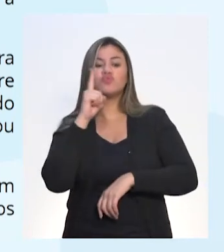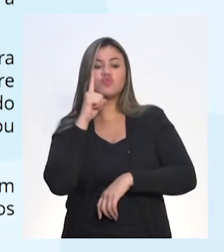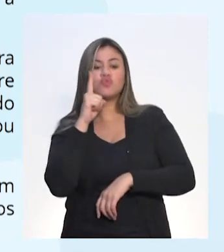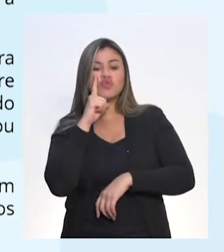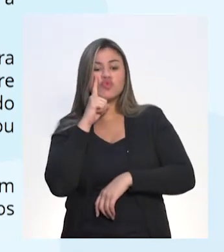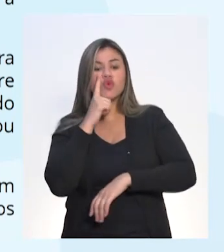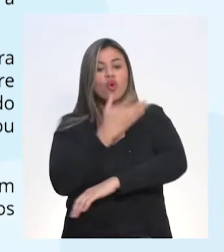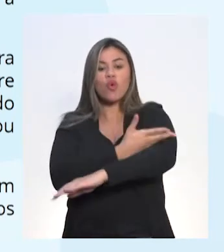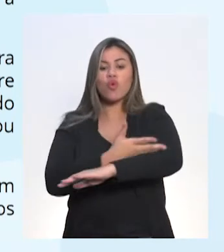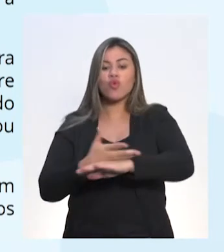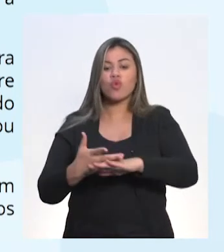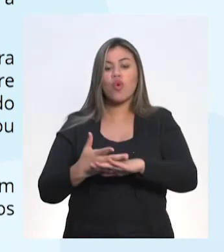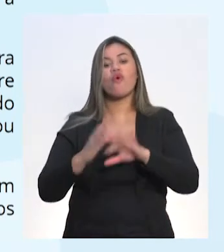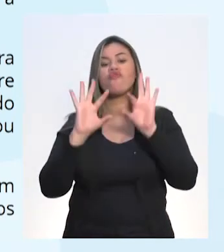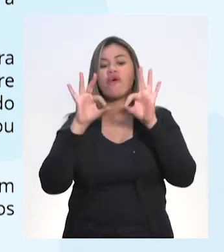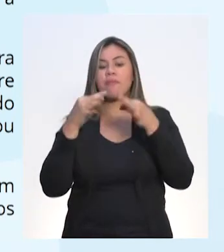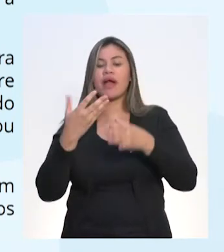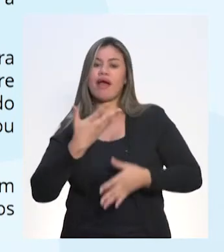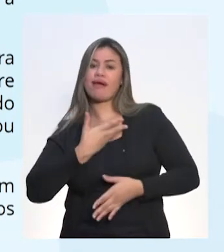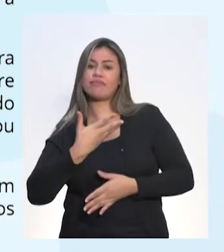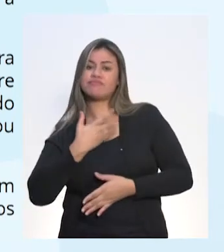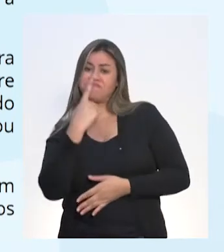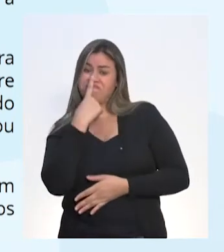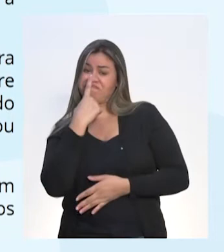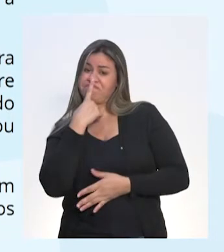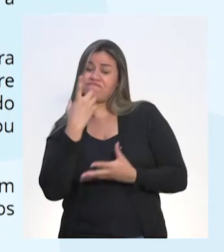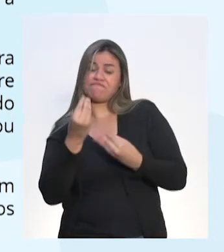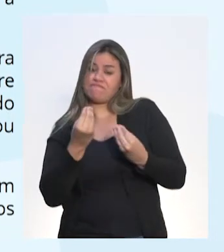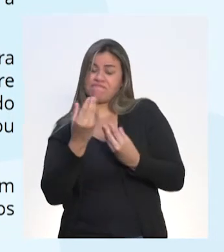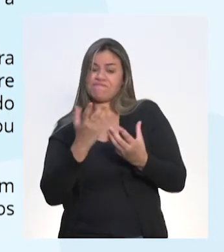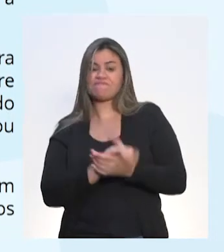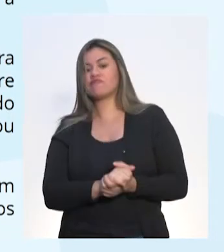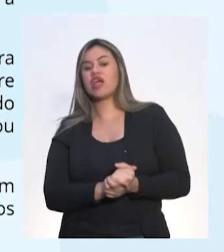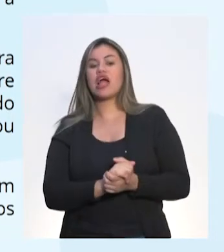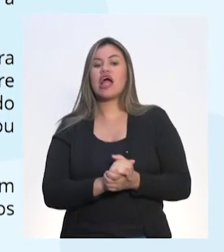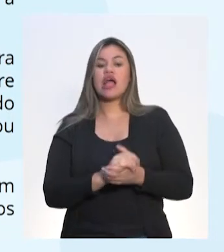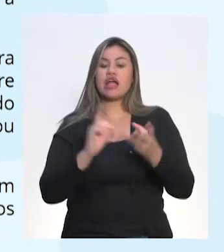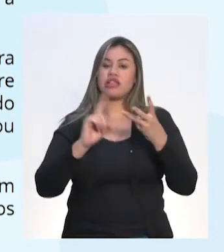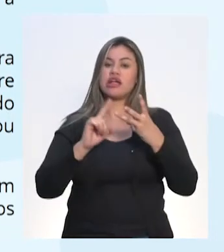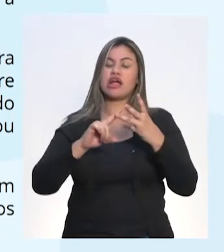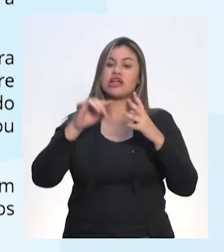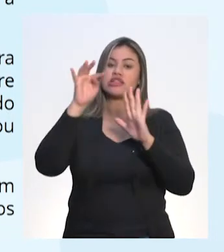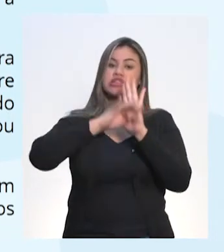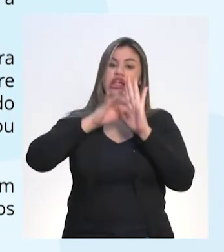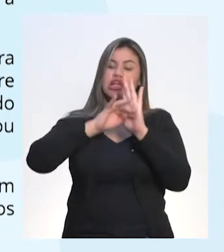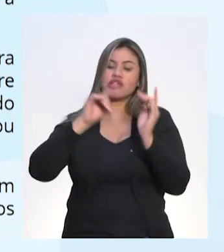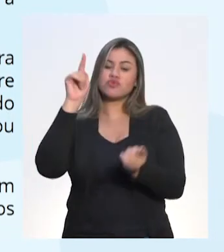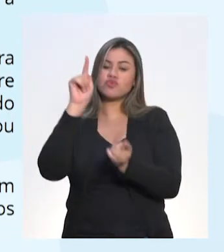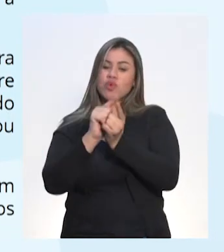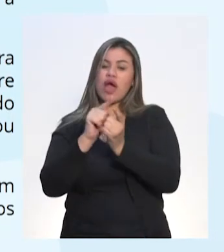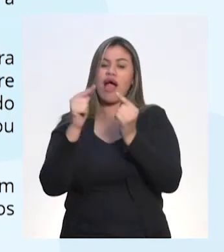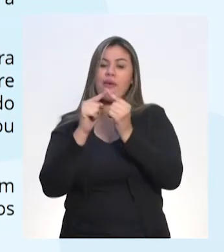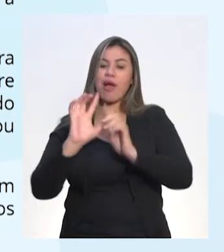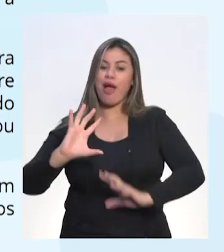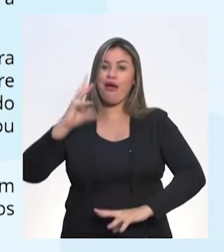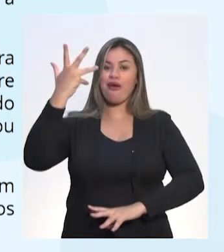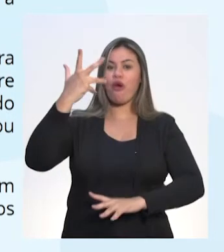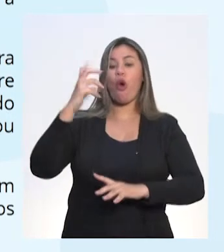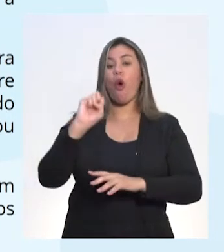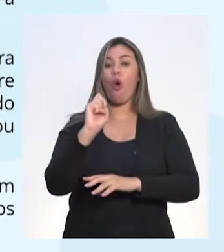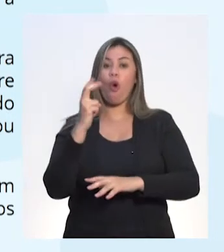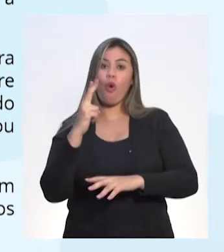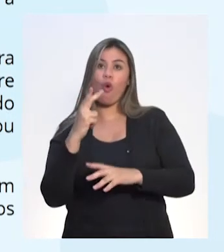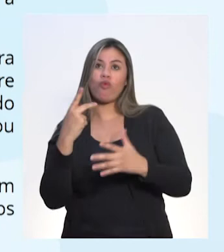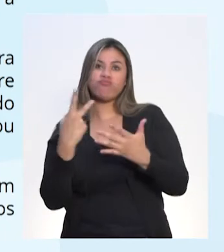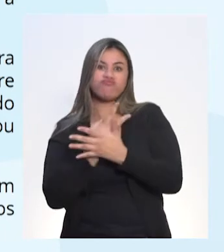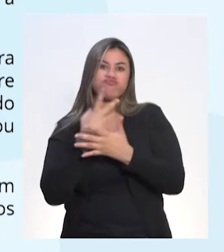alguém próximo, como um familiar ou amigo íntimo. Escreva um texto curto relatando um caso de confusão ou um mal-entendido provocado